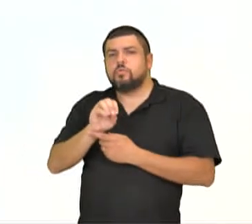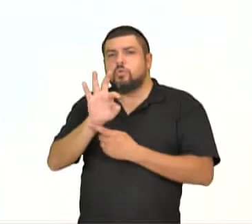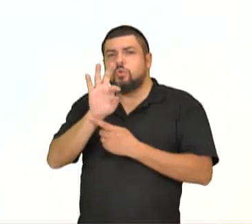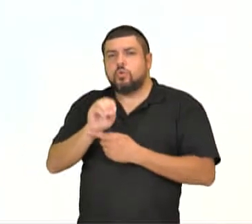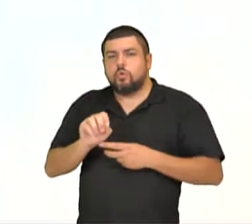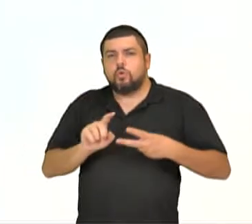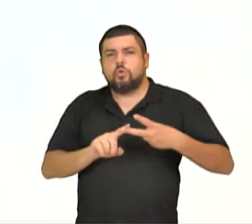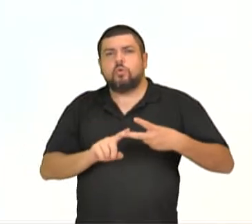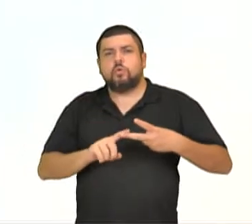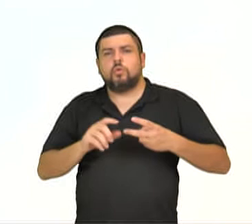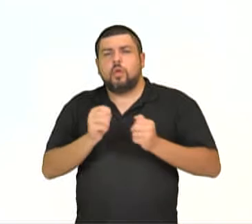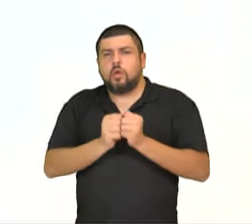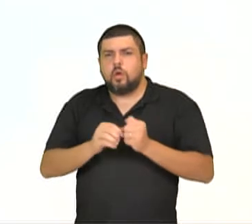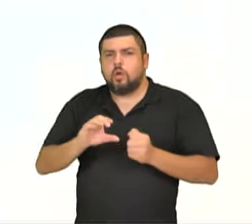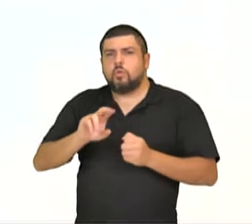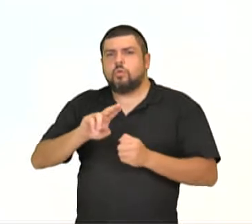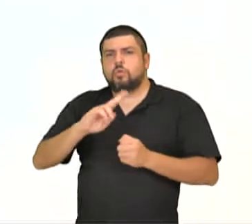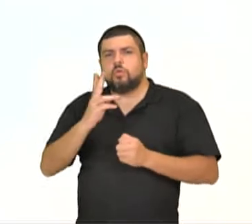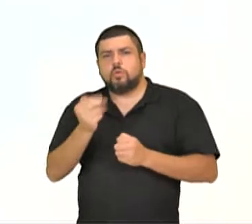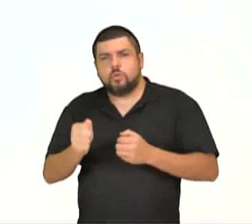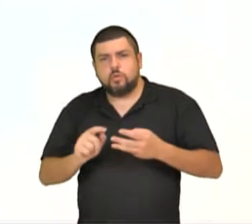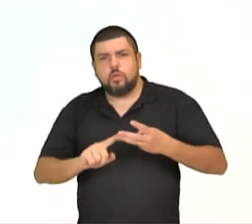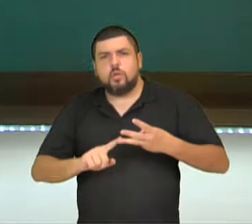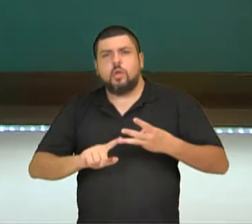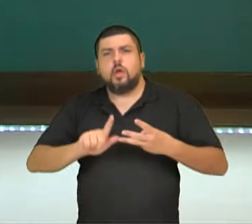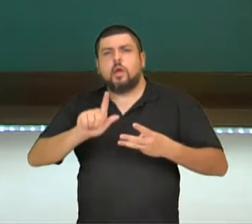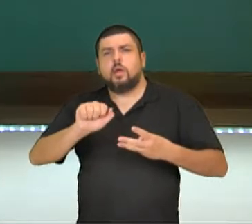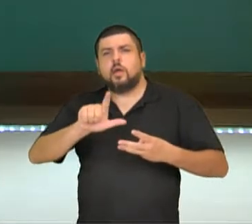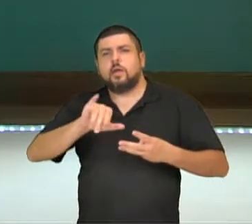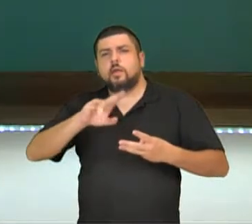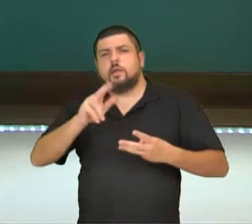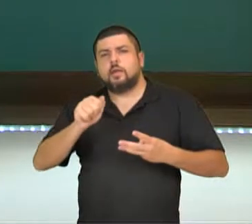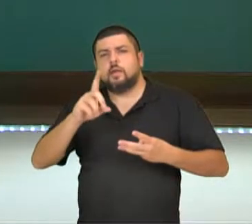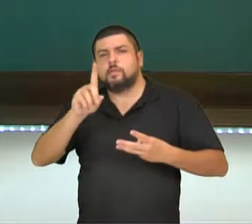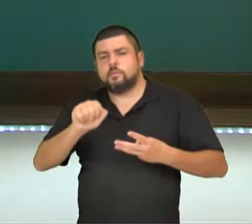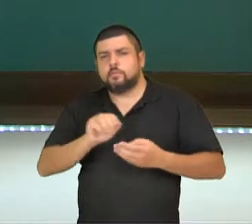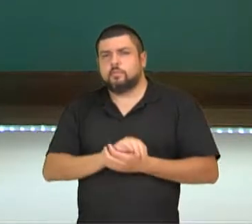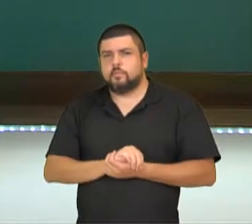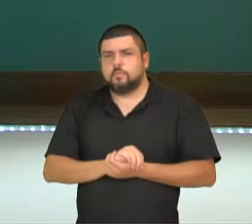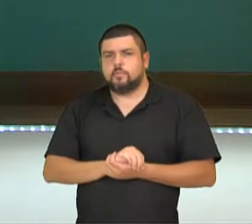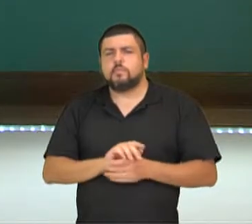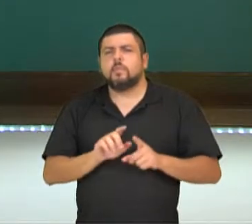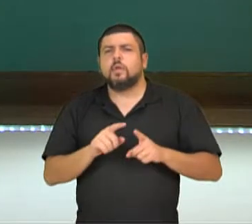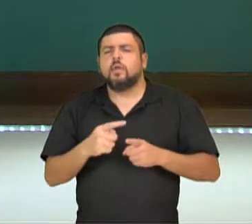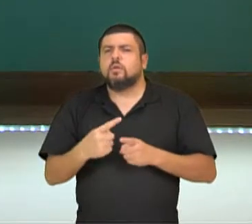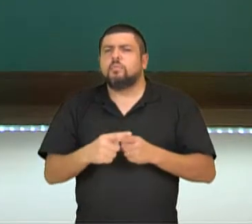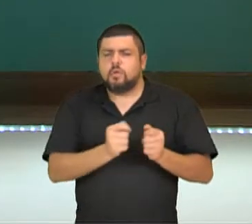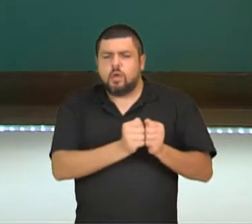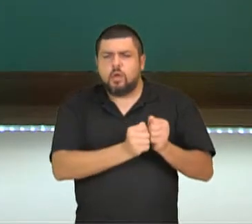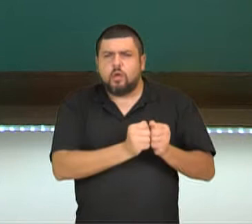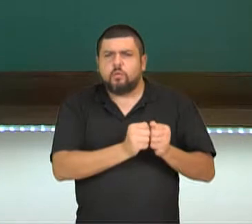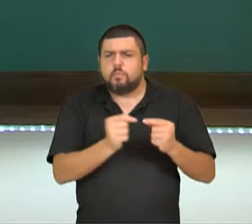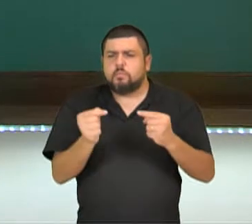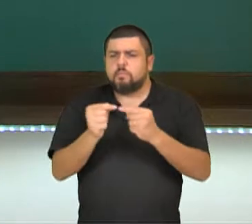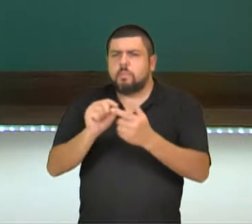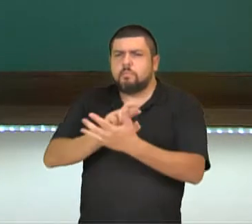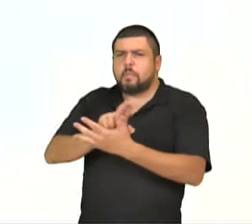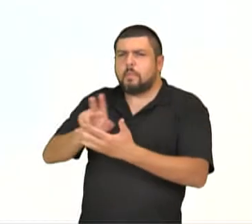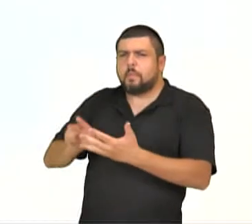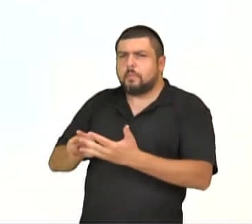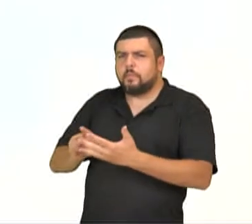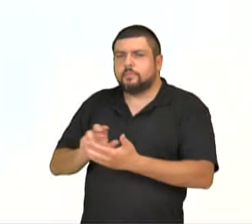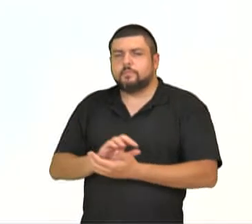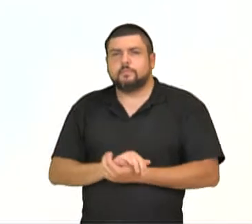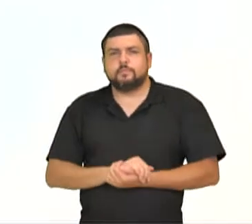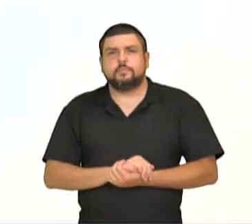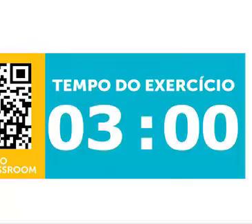cuchá, arroz carreteiro, galinhada e Maria Isabel. Perguntar: por que o arroz é extremamente versátil? Eu te espero.